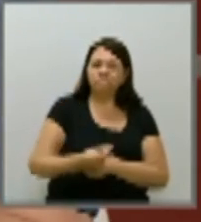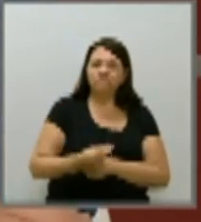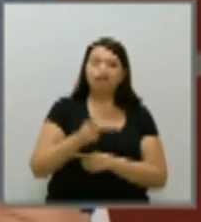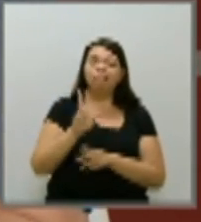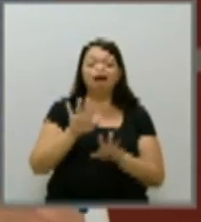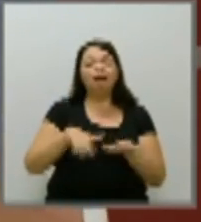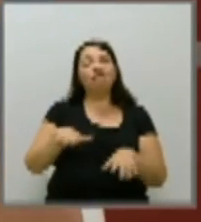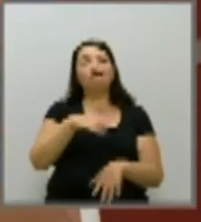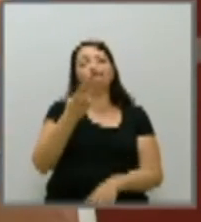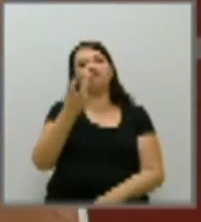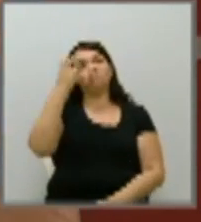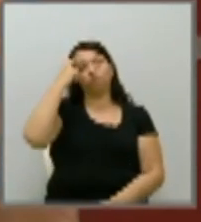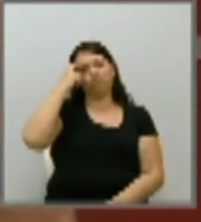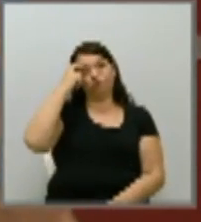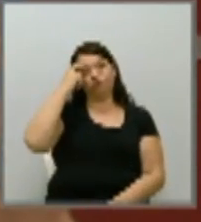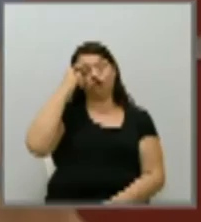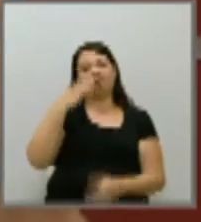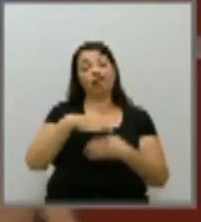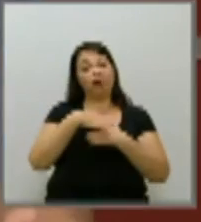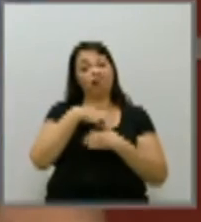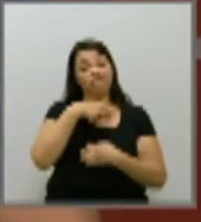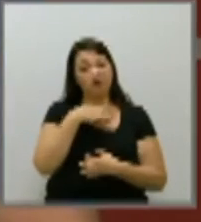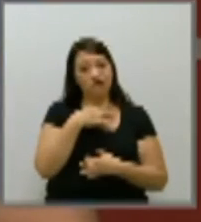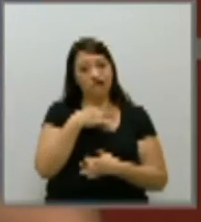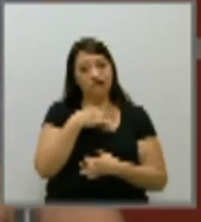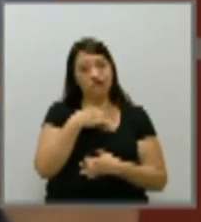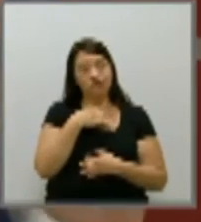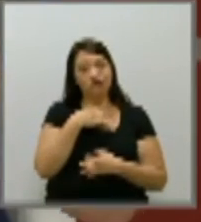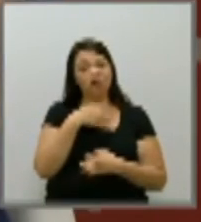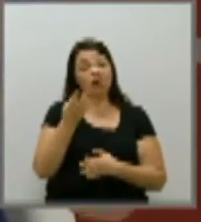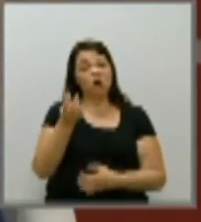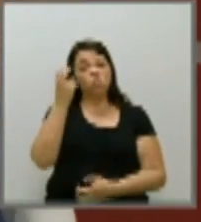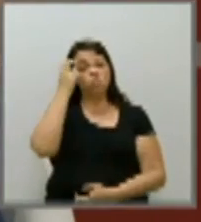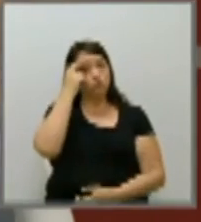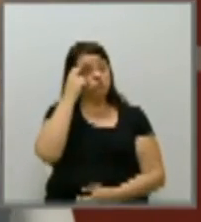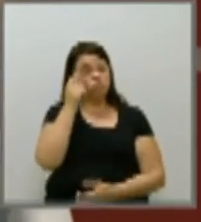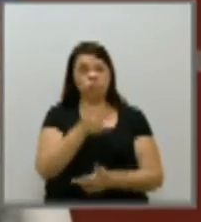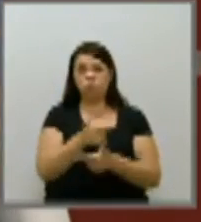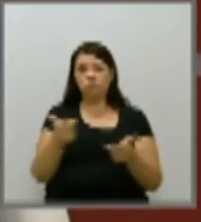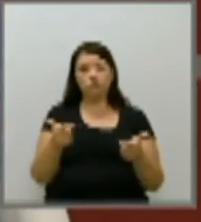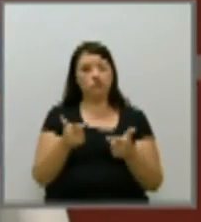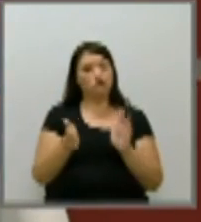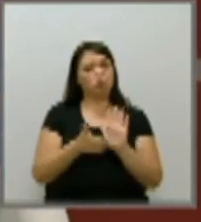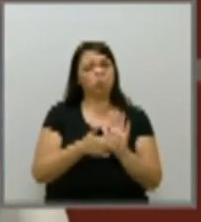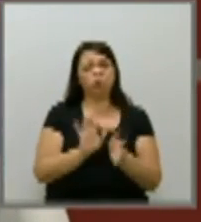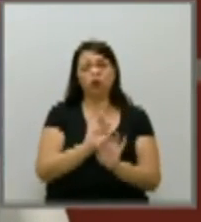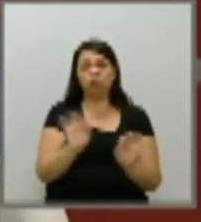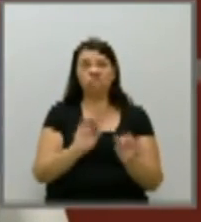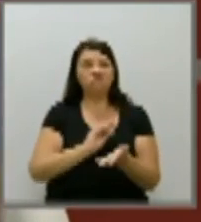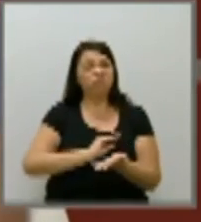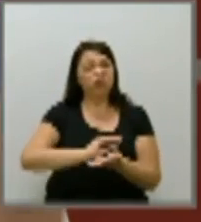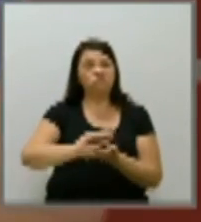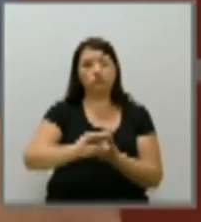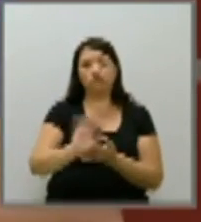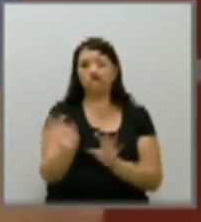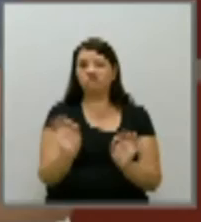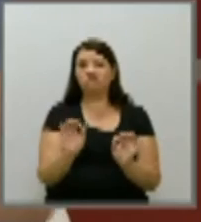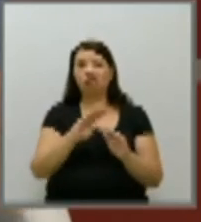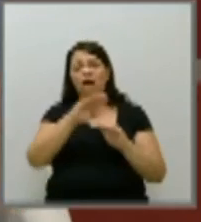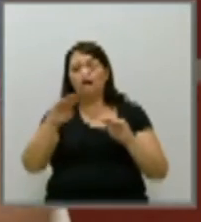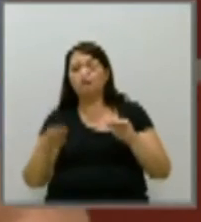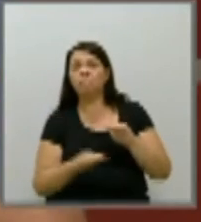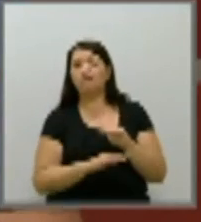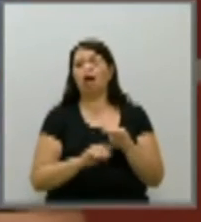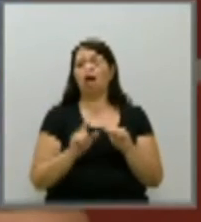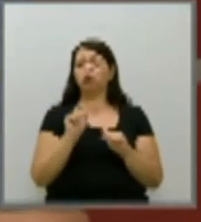cultura. Em Gravataí, a cultura ela vem sendo atacada e o investimento em cultura na cidade é abaixo do